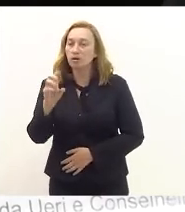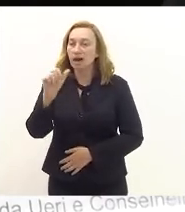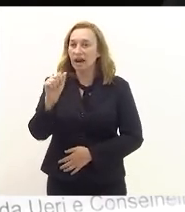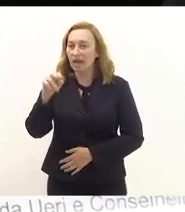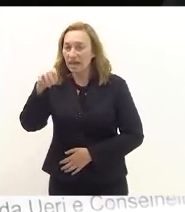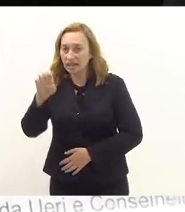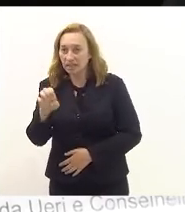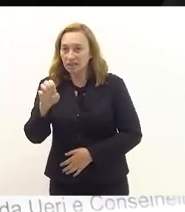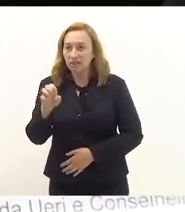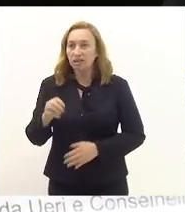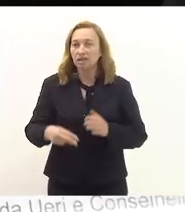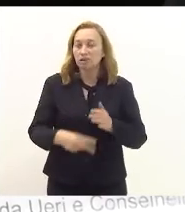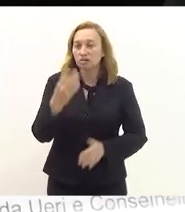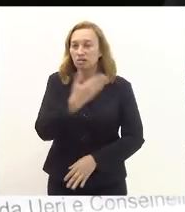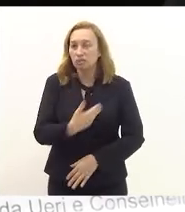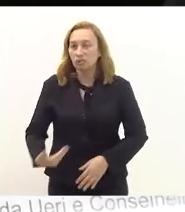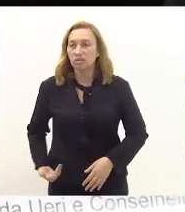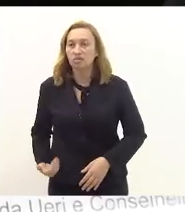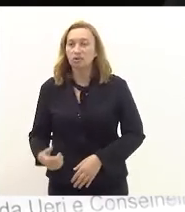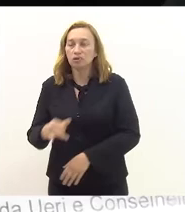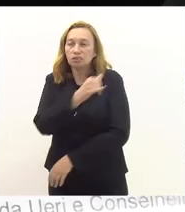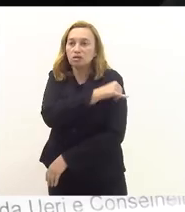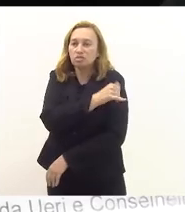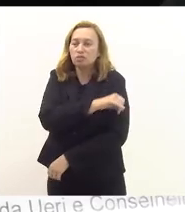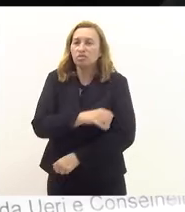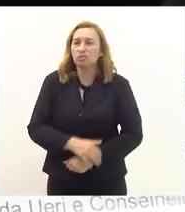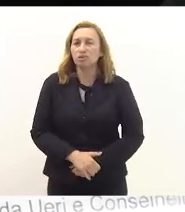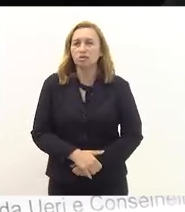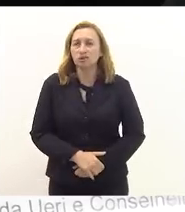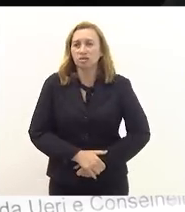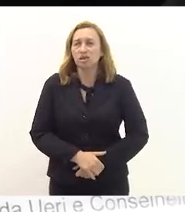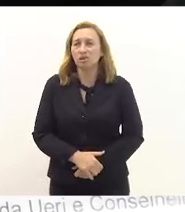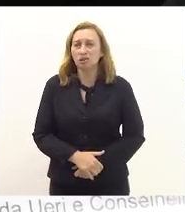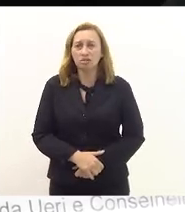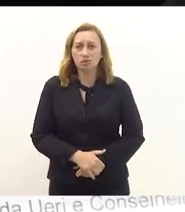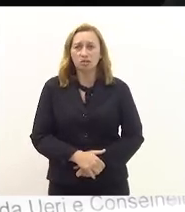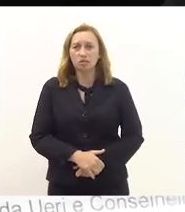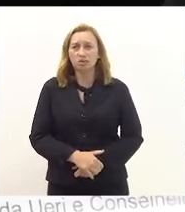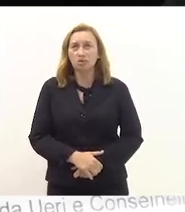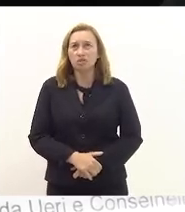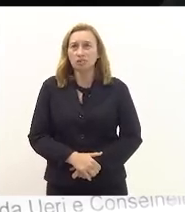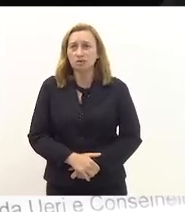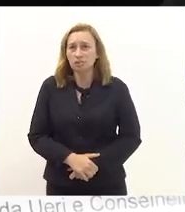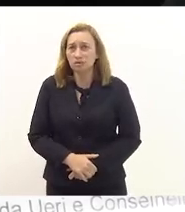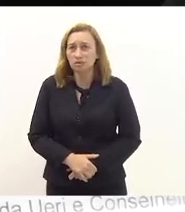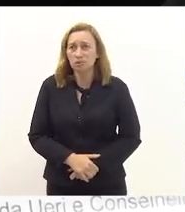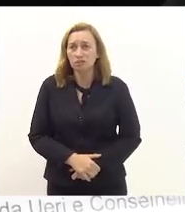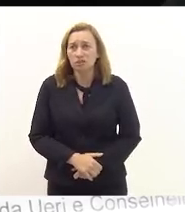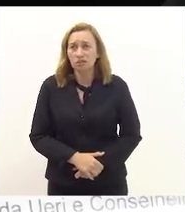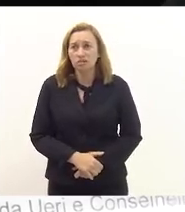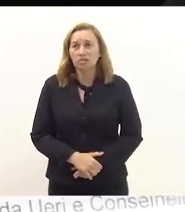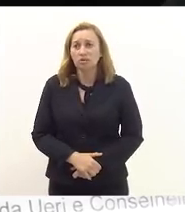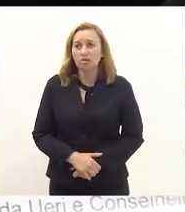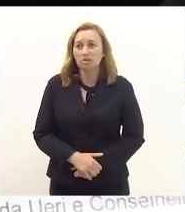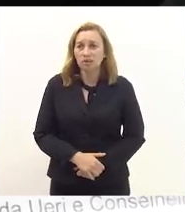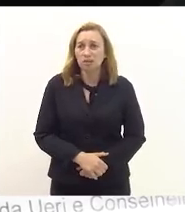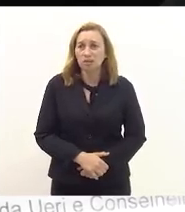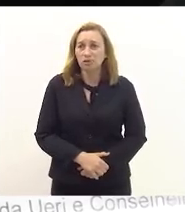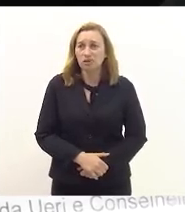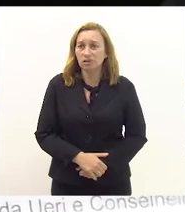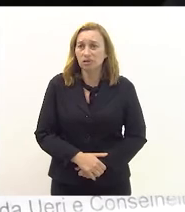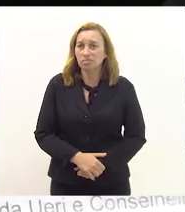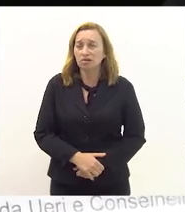Janeiro. Leonel Brizola, meus amigos e amigas que me honram com a sua audiência,